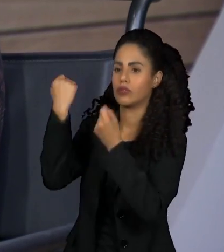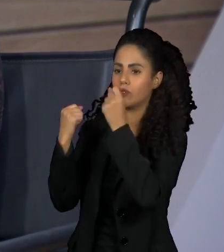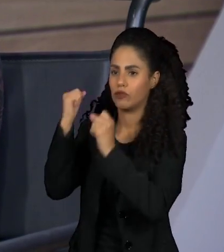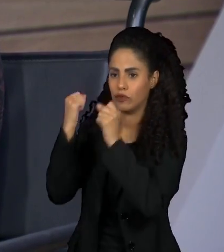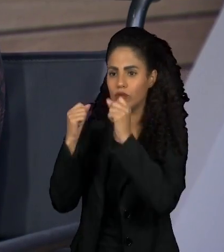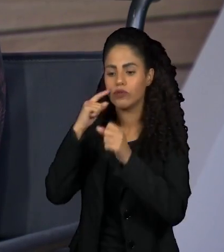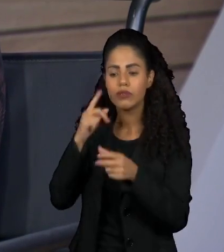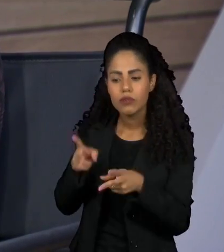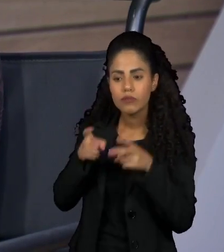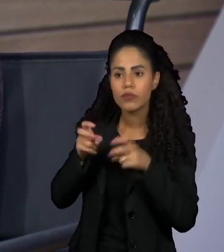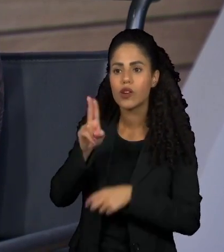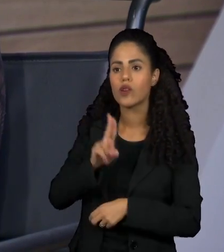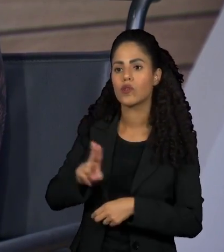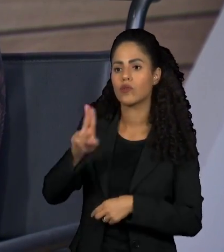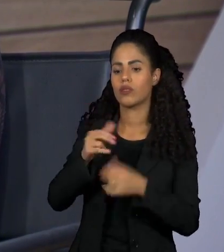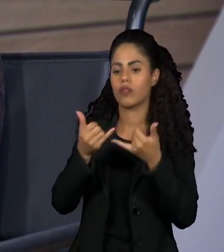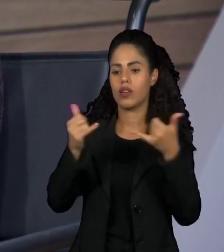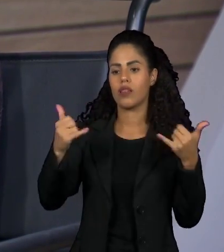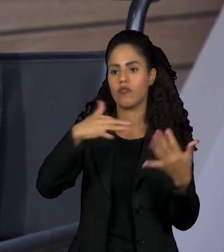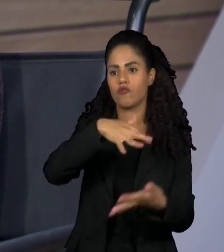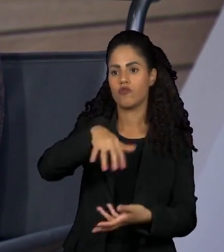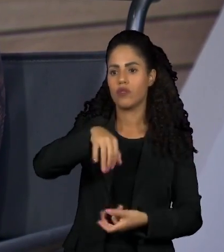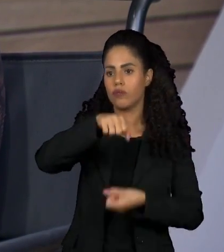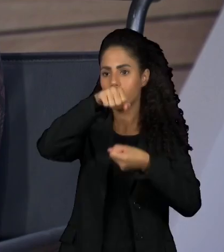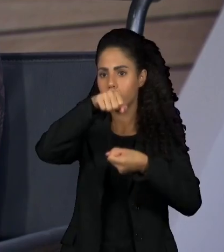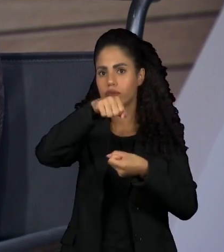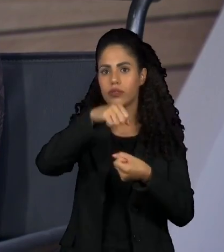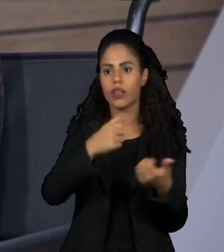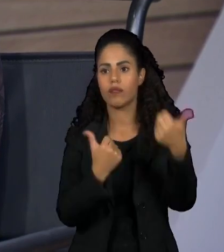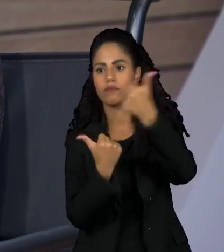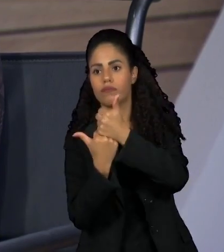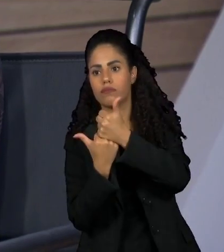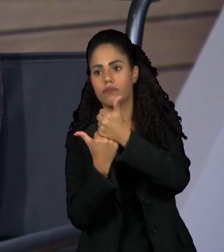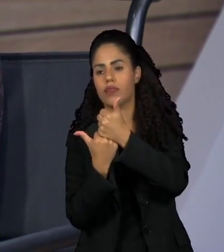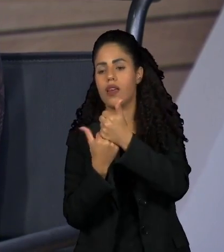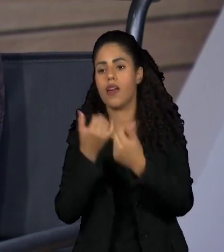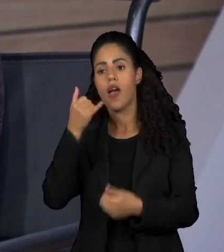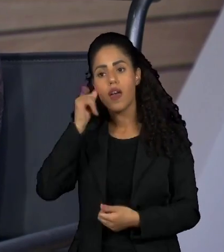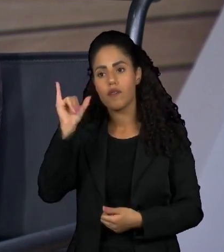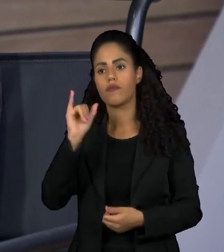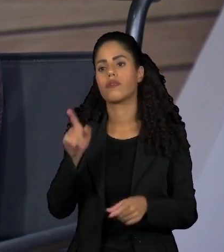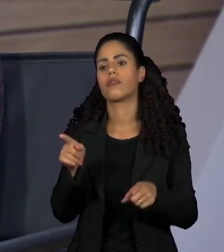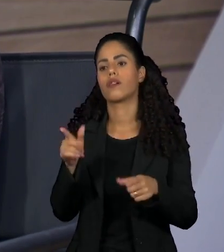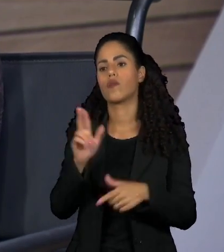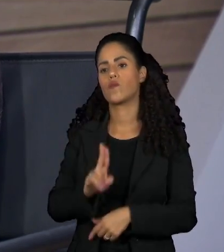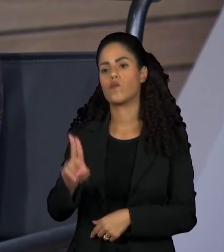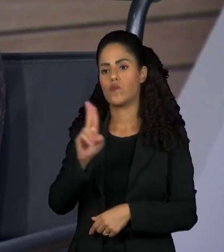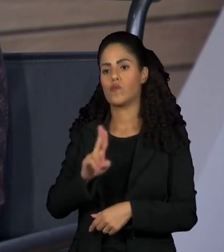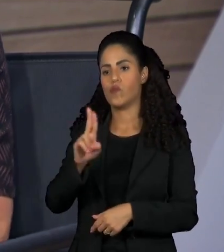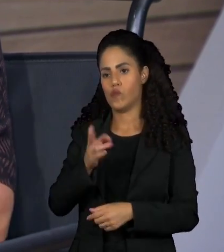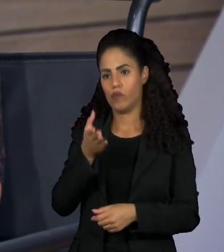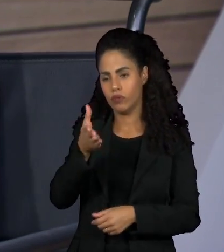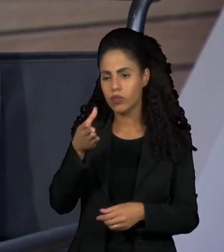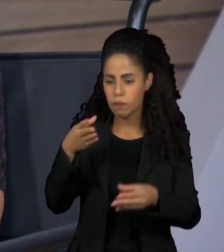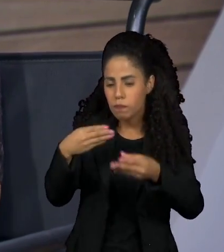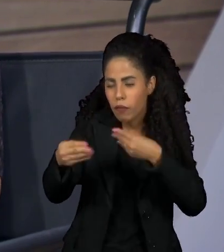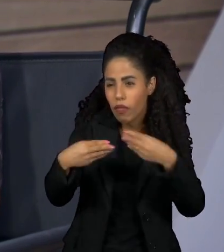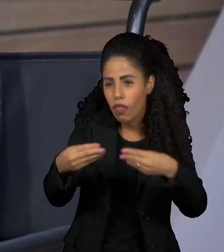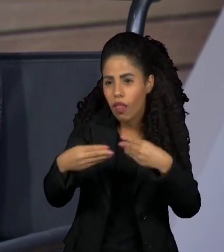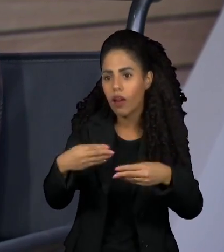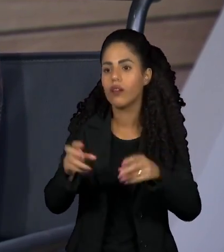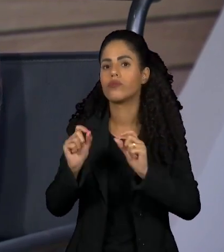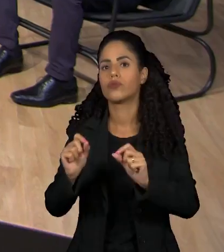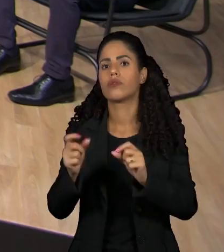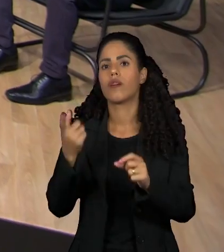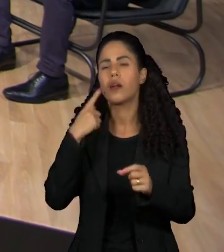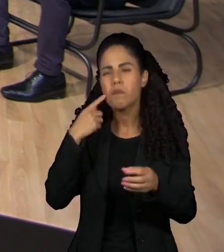cada vez mais usando energias renováveis, estão migrando para produzir plástico, né? O que faz a produção de que provavelmente estima-se, né, que essa